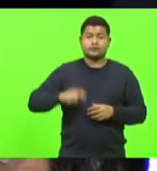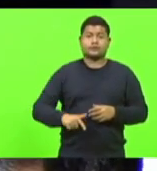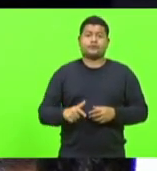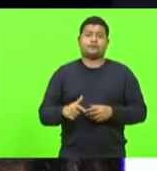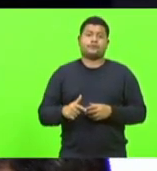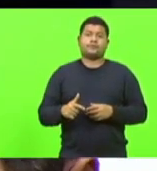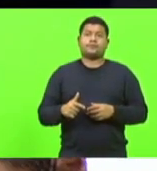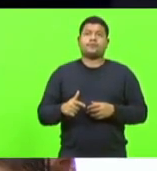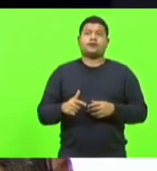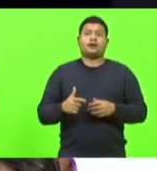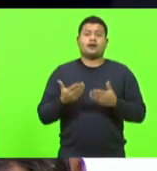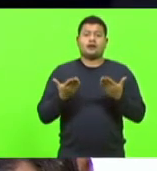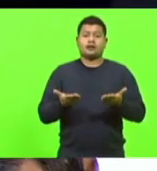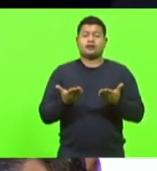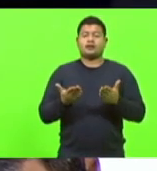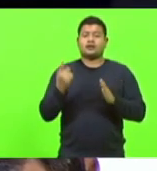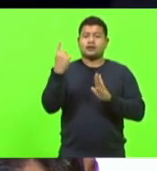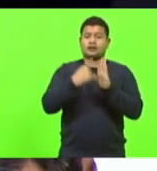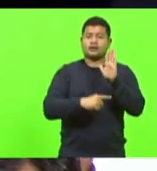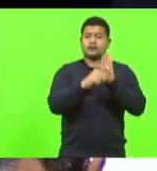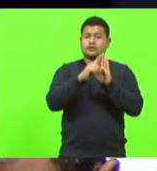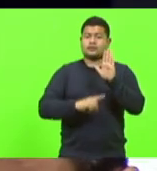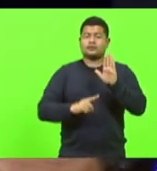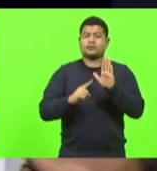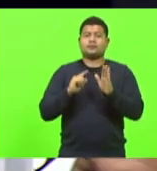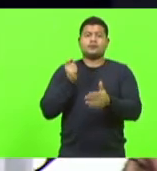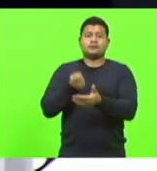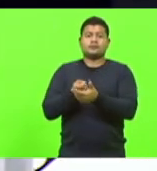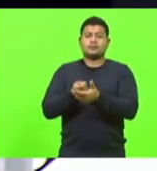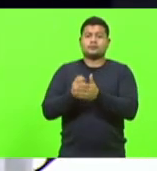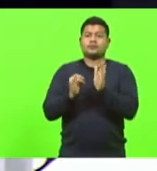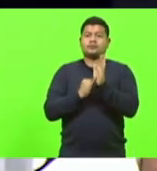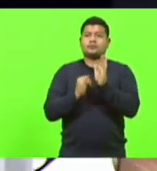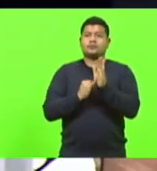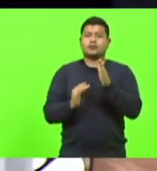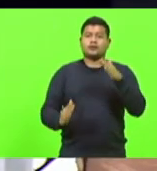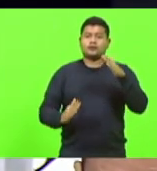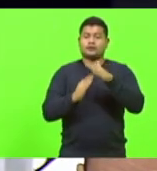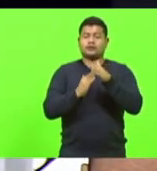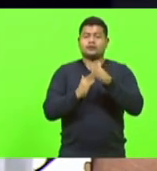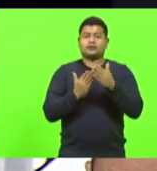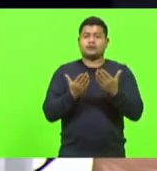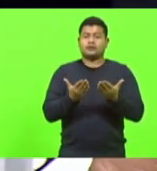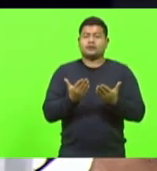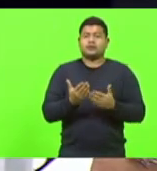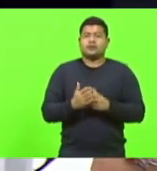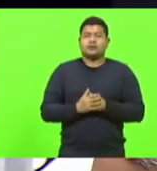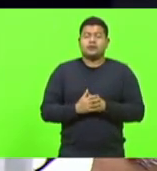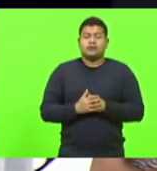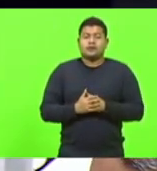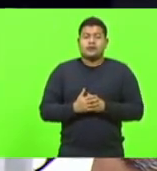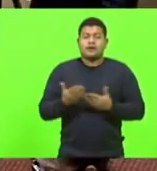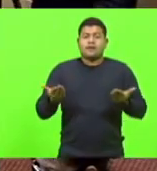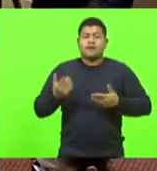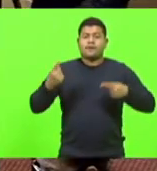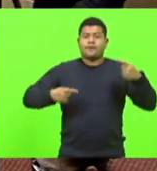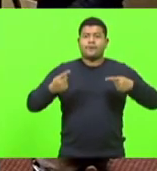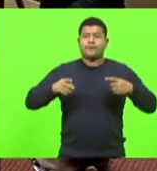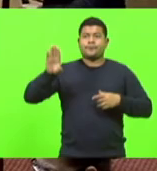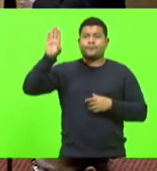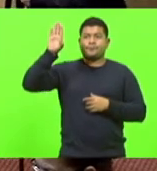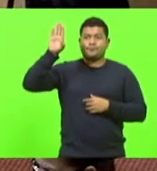isenção dos 14 por cento para quem ganha até o teto a palavra Deputado antes Aretha